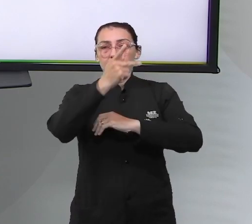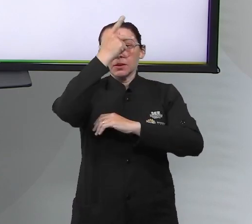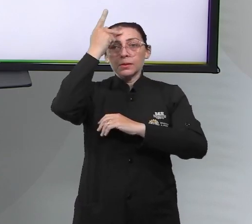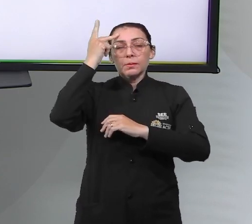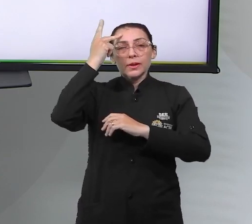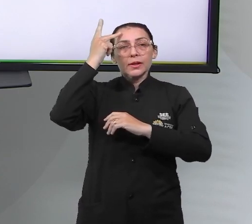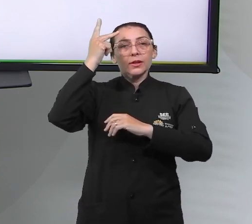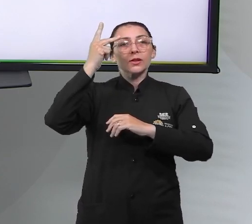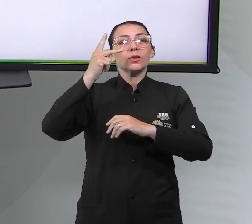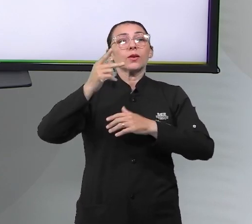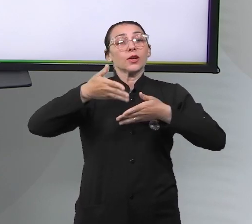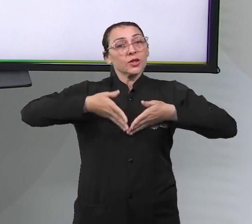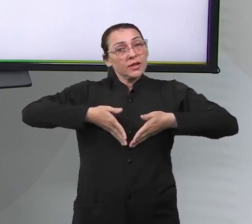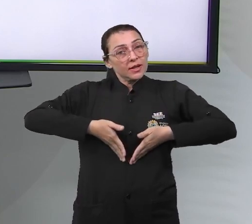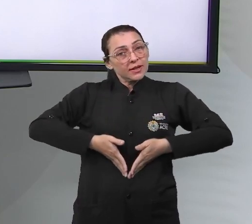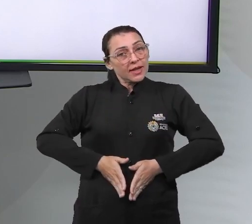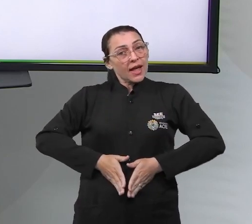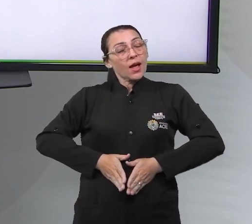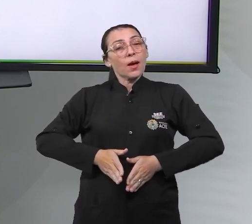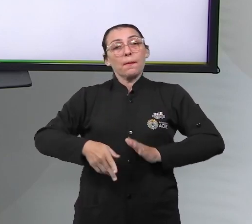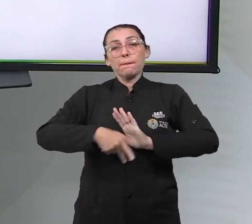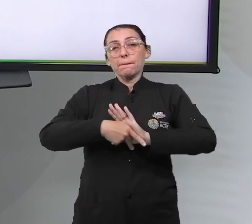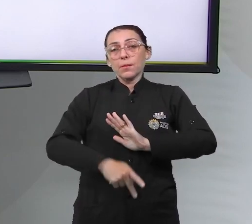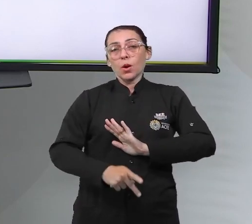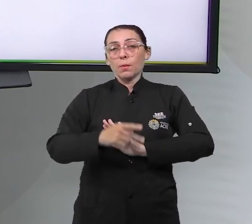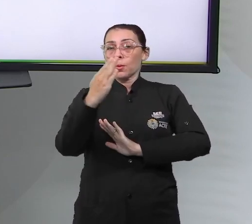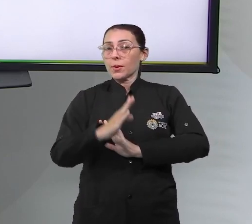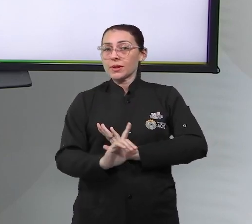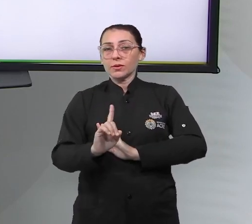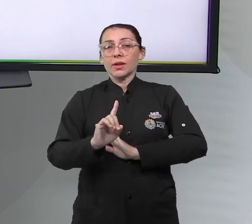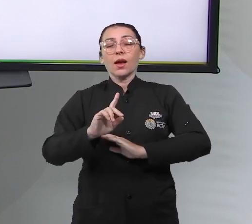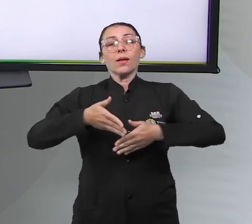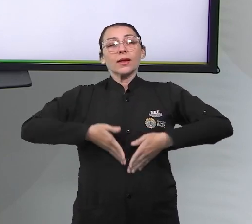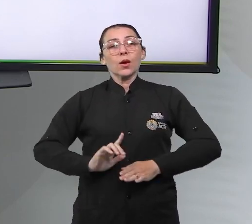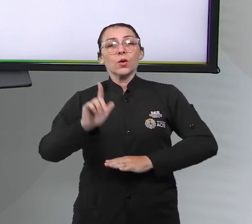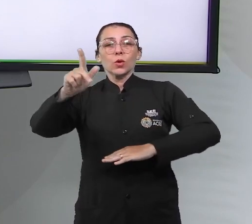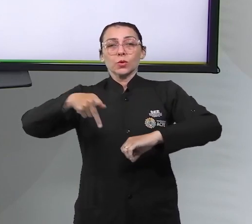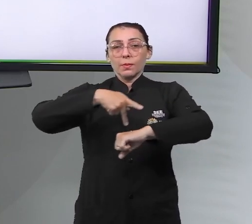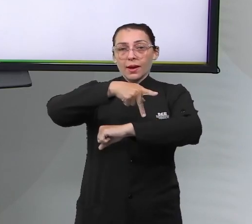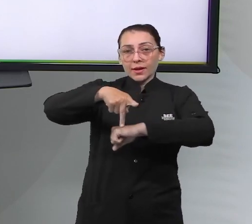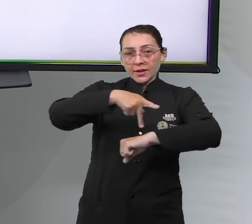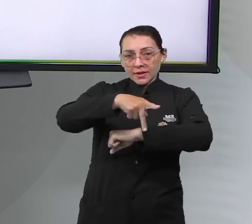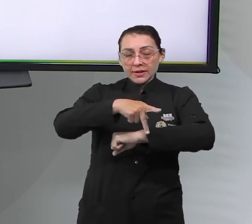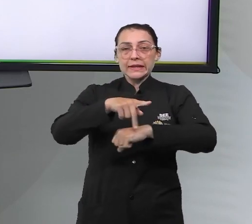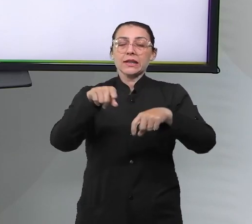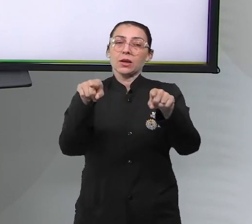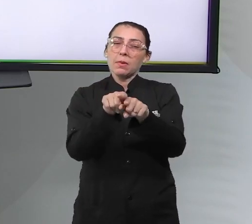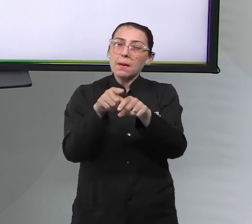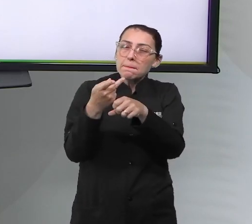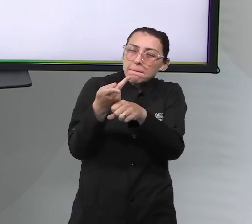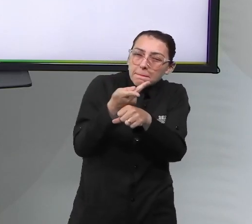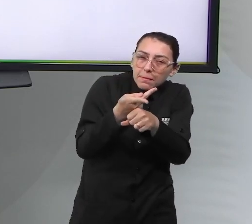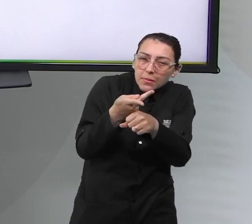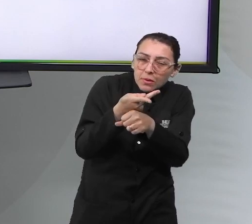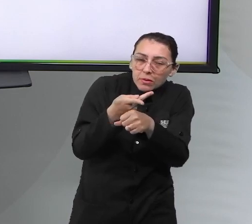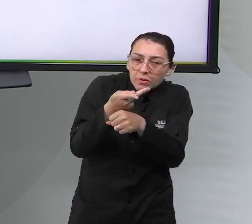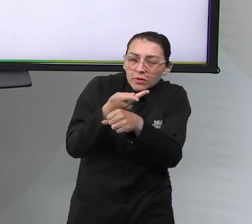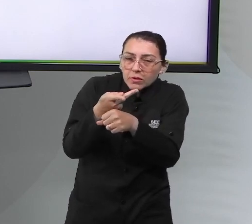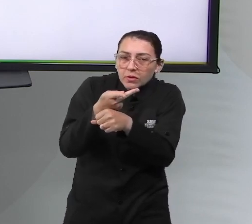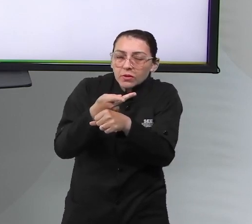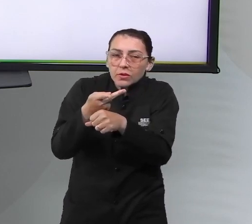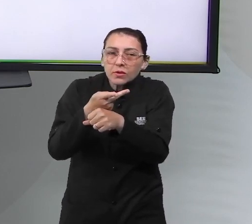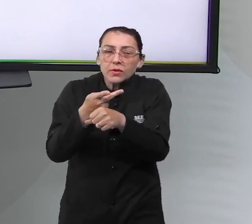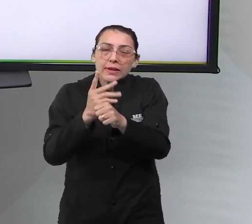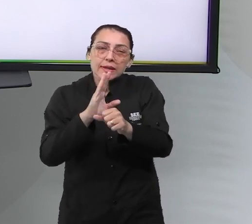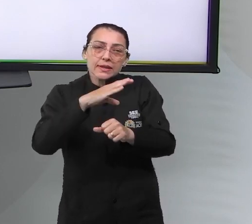de nacionalidade não brasileiras, também uma forma que essas pessoas elas buscam, né, em